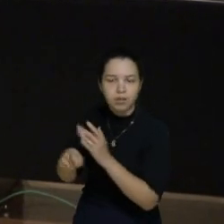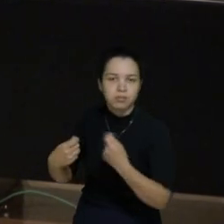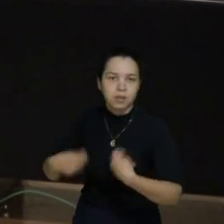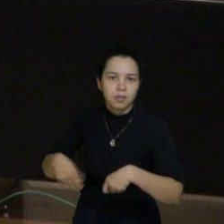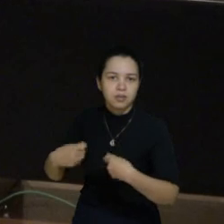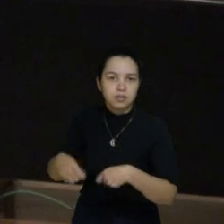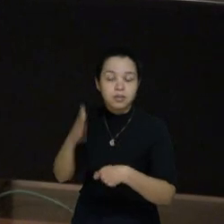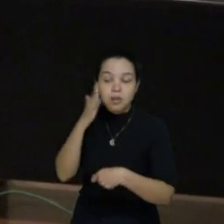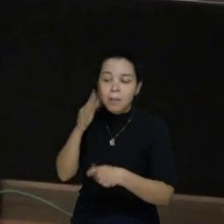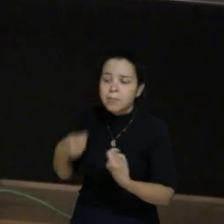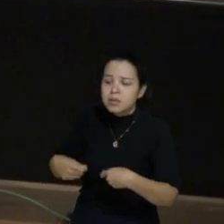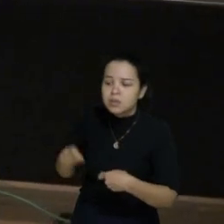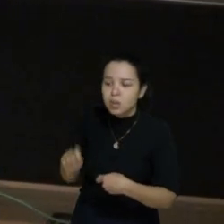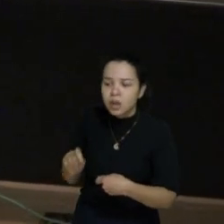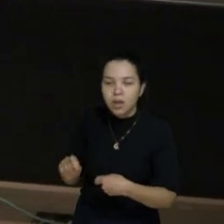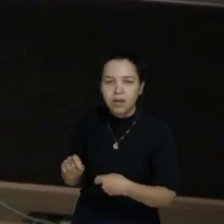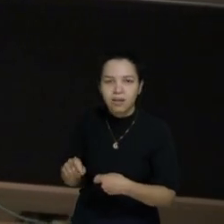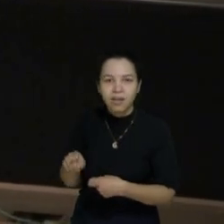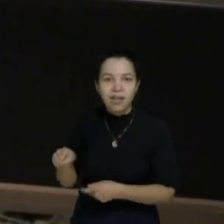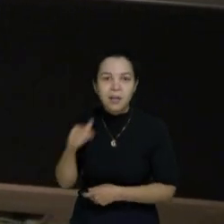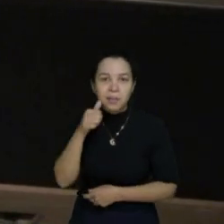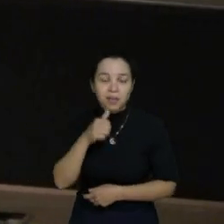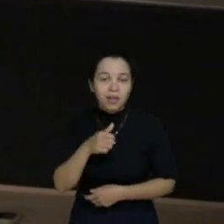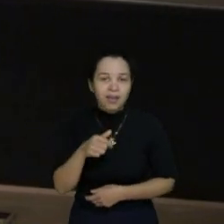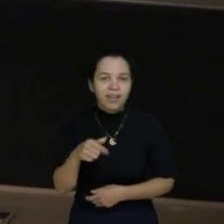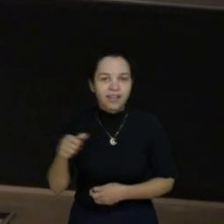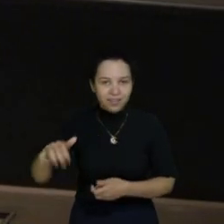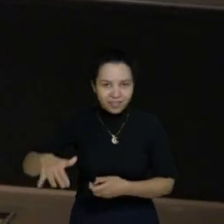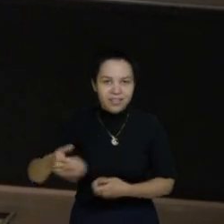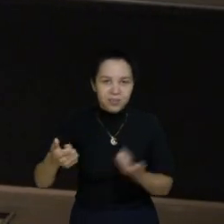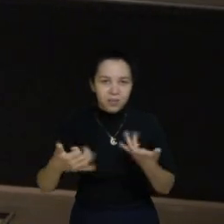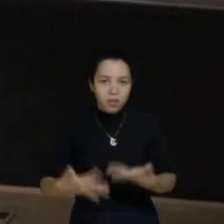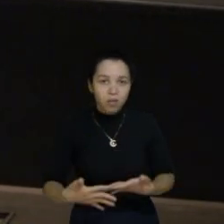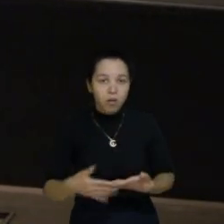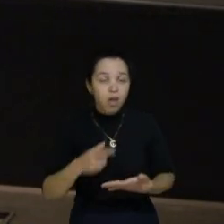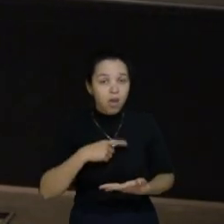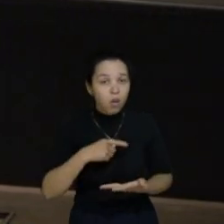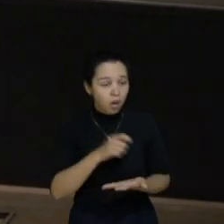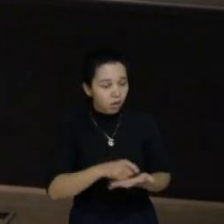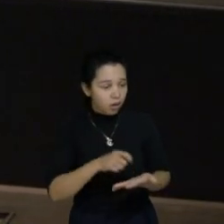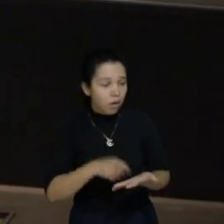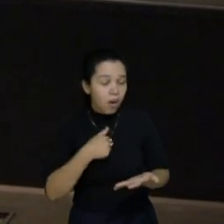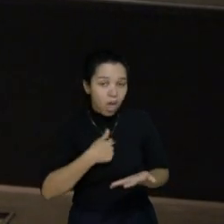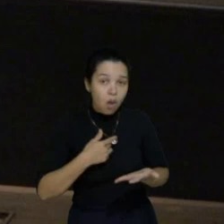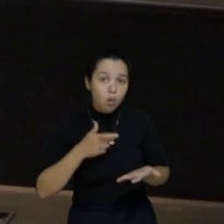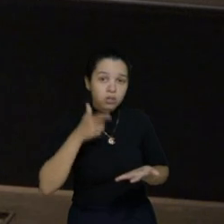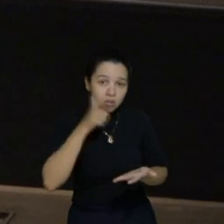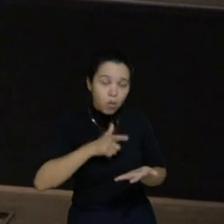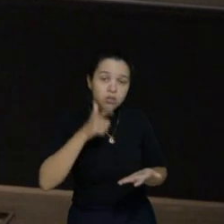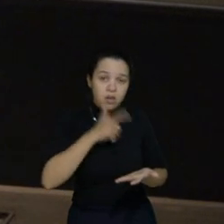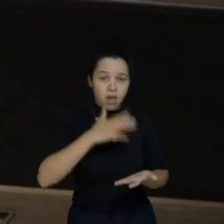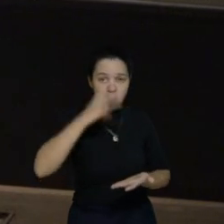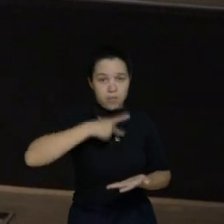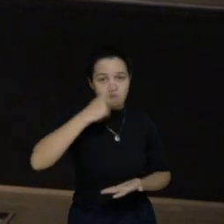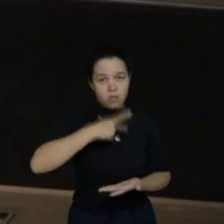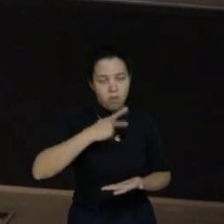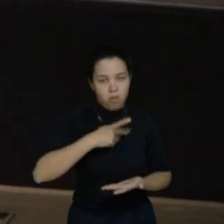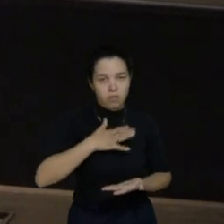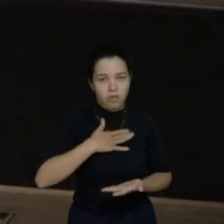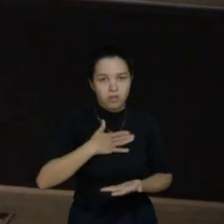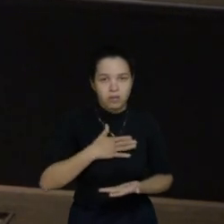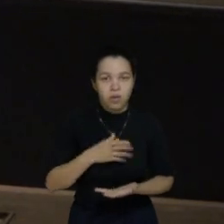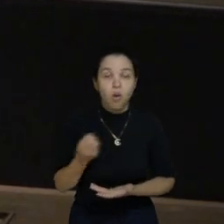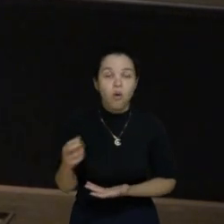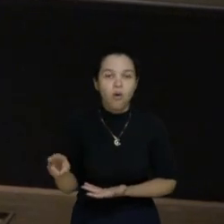falando ali Poxa me dá me dá uma tarefa que eu consiga fazer né ou a outra que fala assim me dói demais quando você me